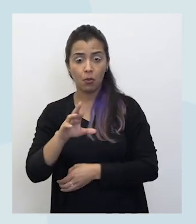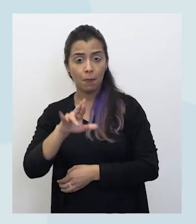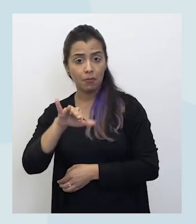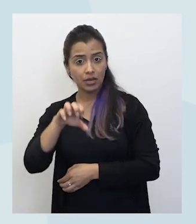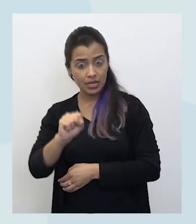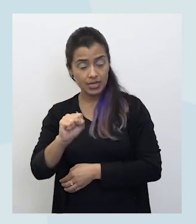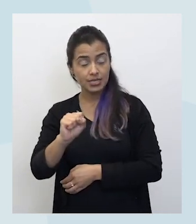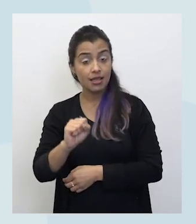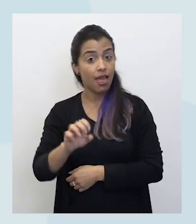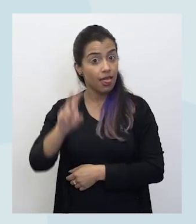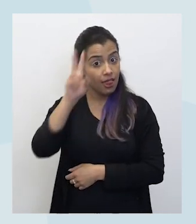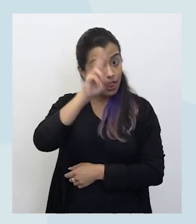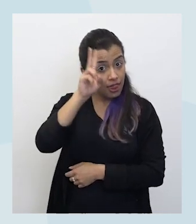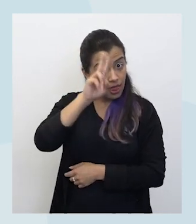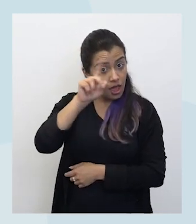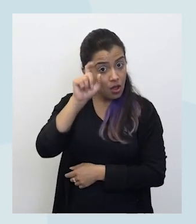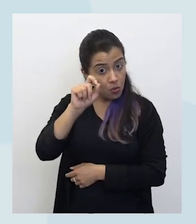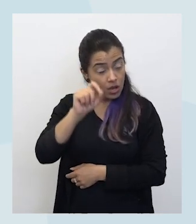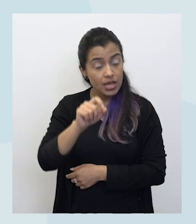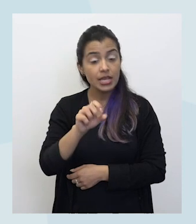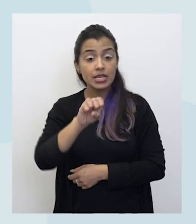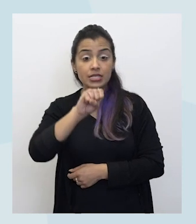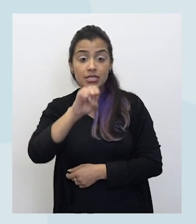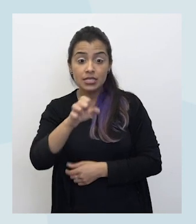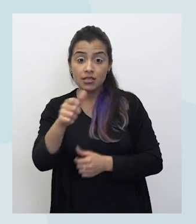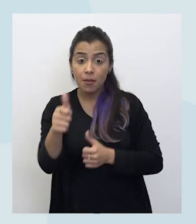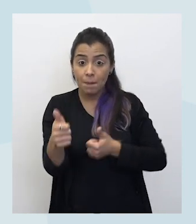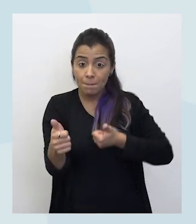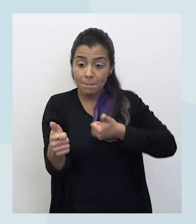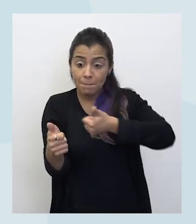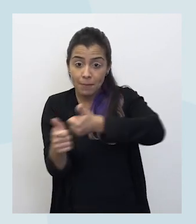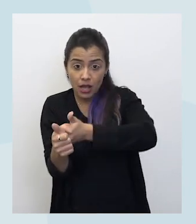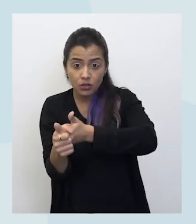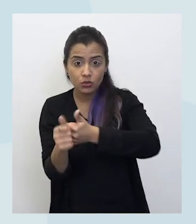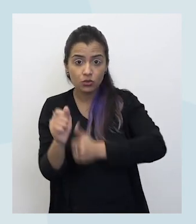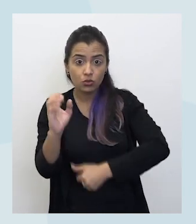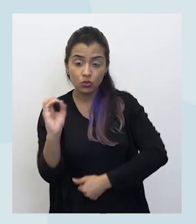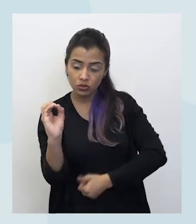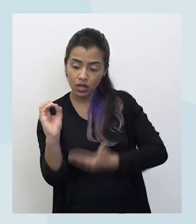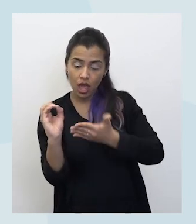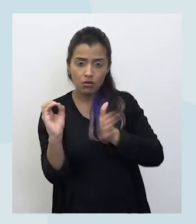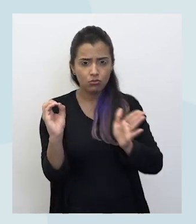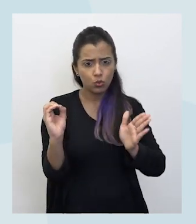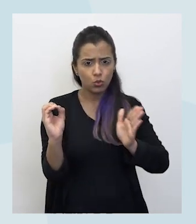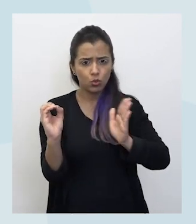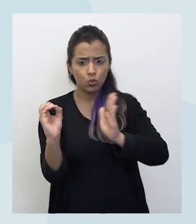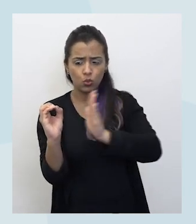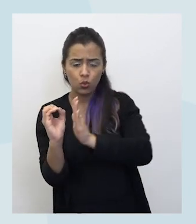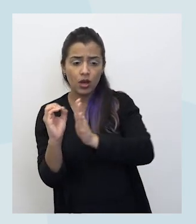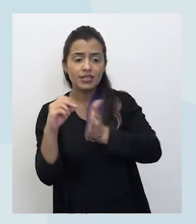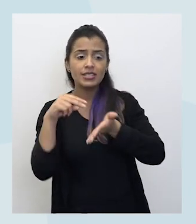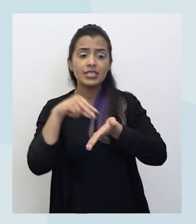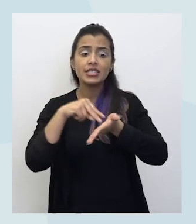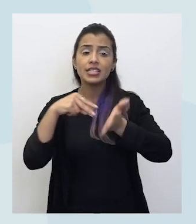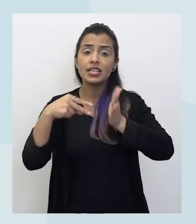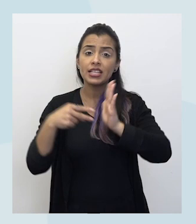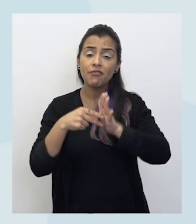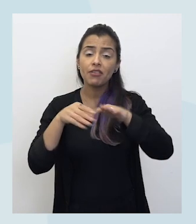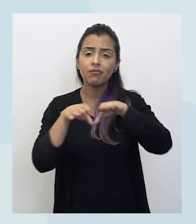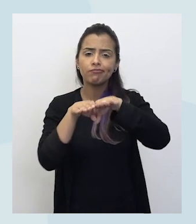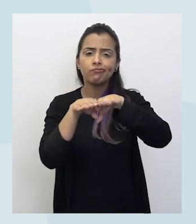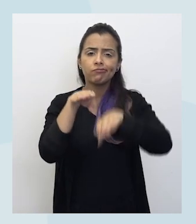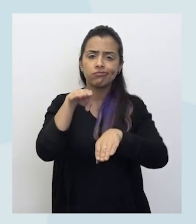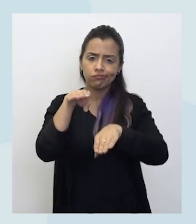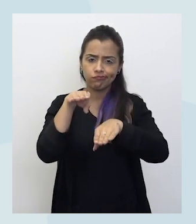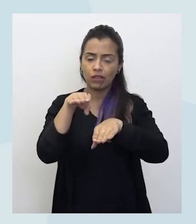quanto mais próximo do zero, nós temos aí uma menor